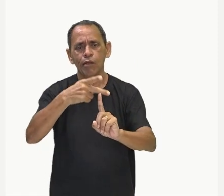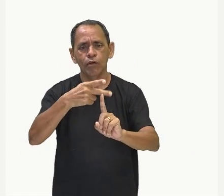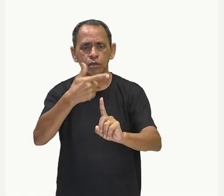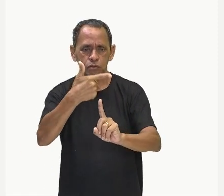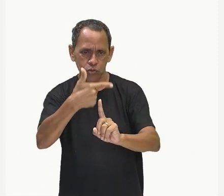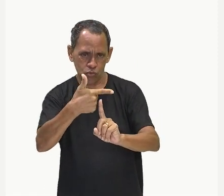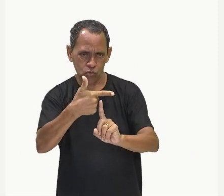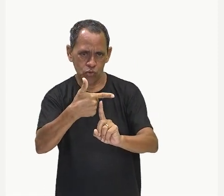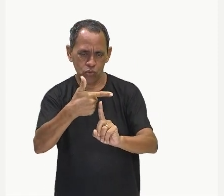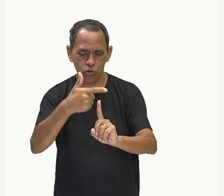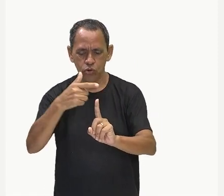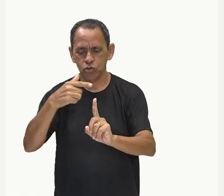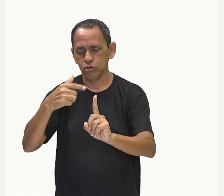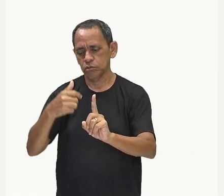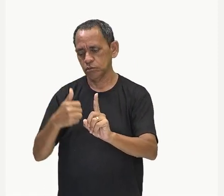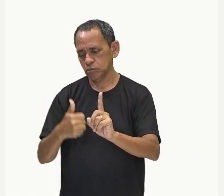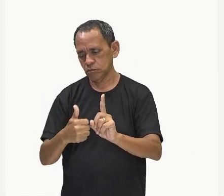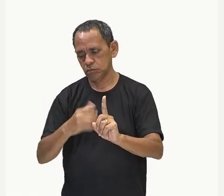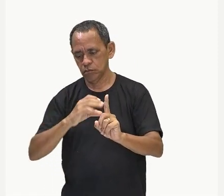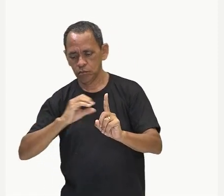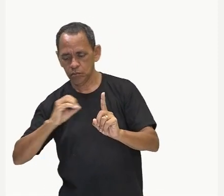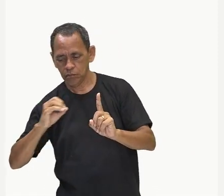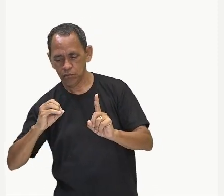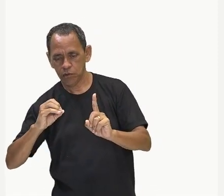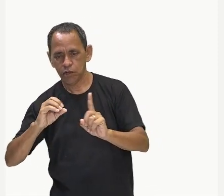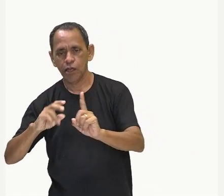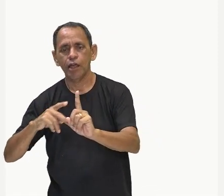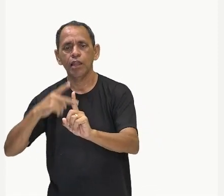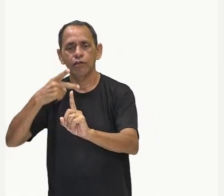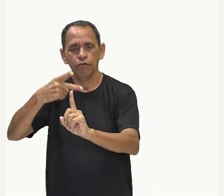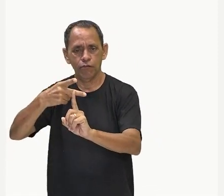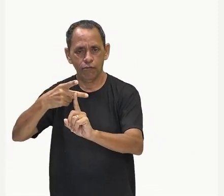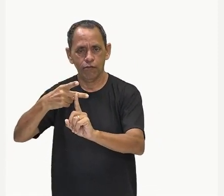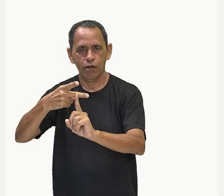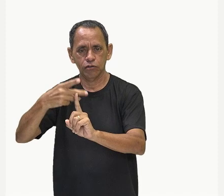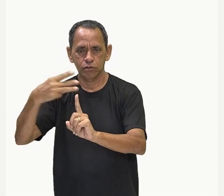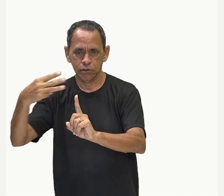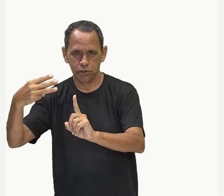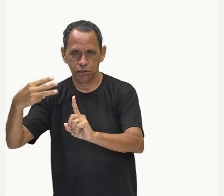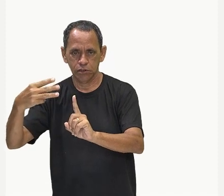elevado a 3, ou 10 ao cubo. Tudo bem?